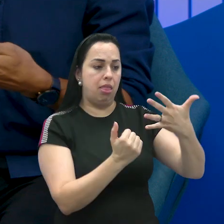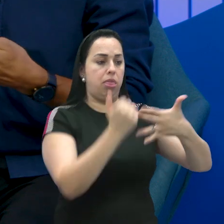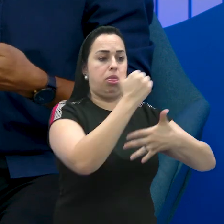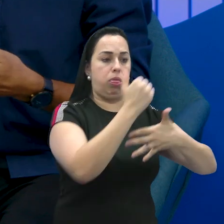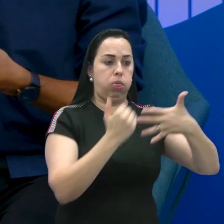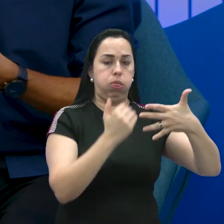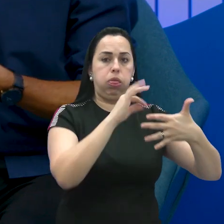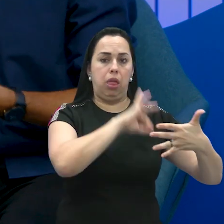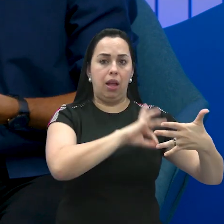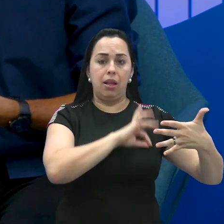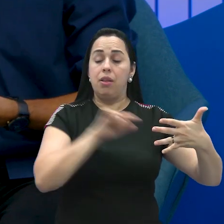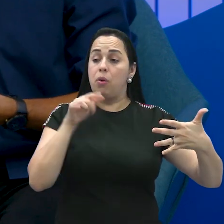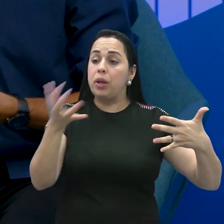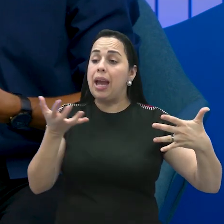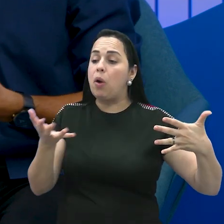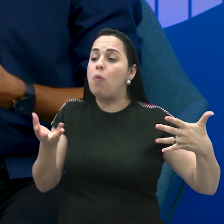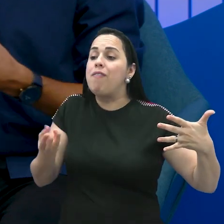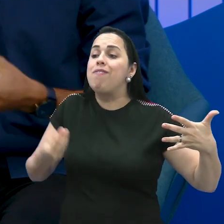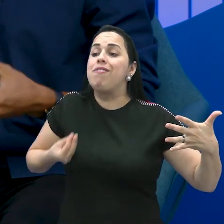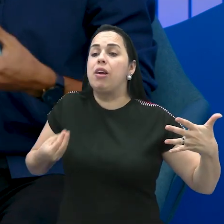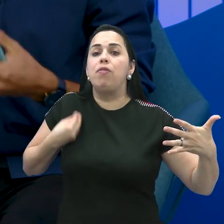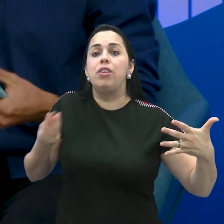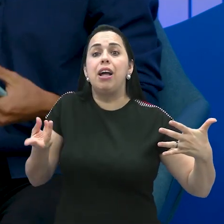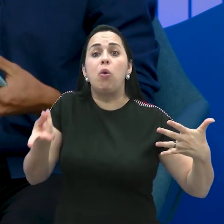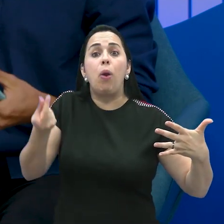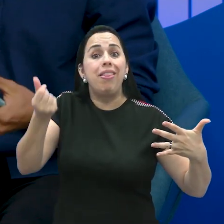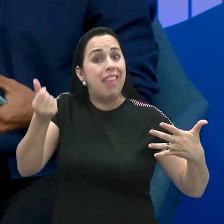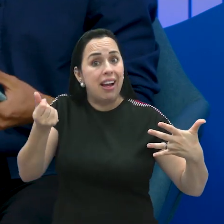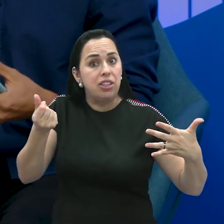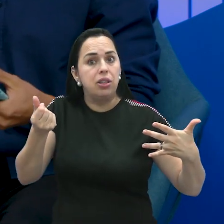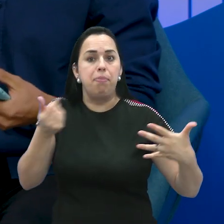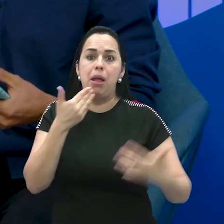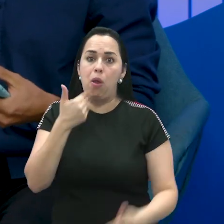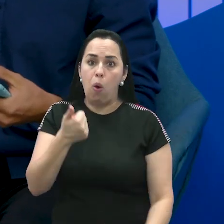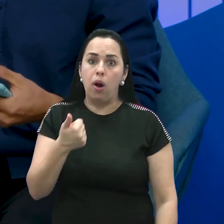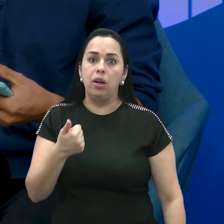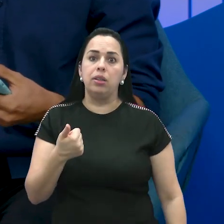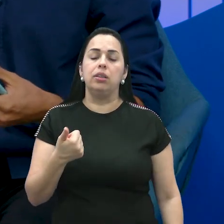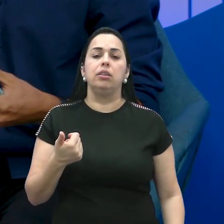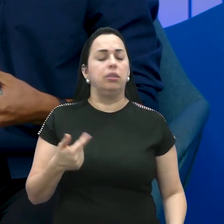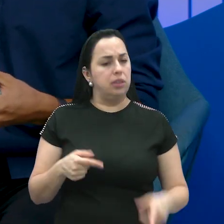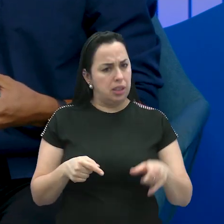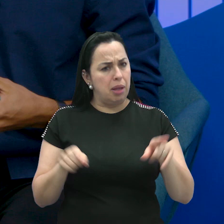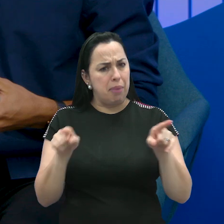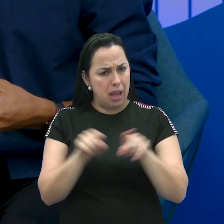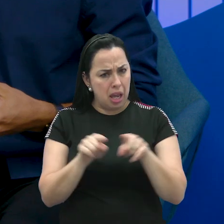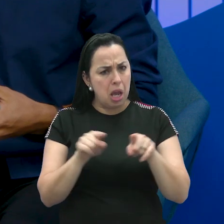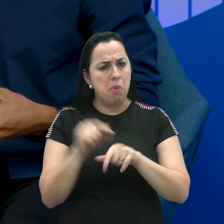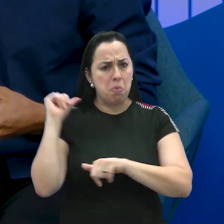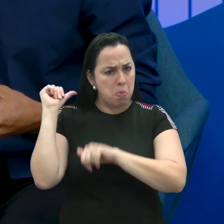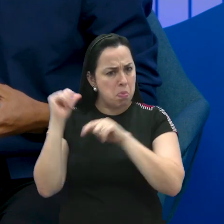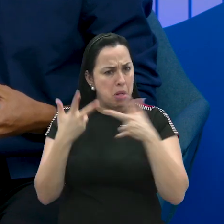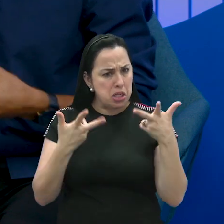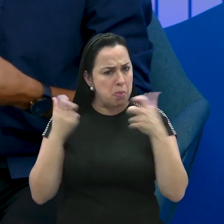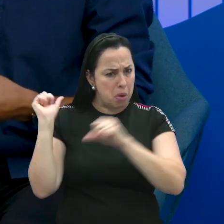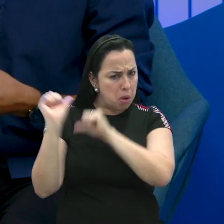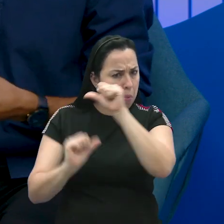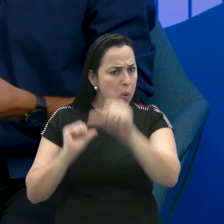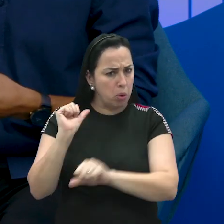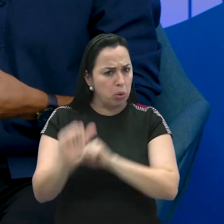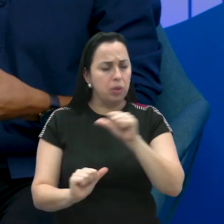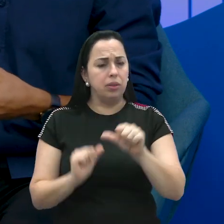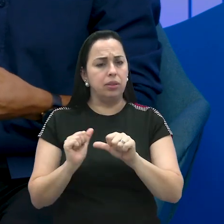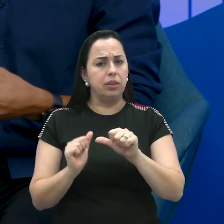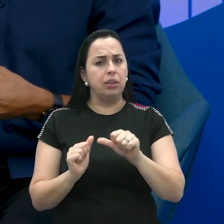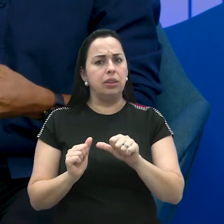um aumento salarial. Olha que coisa, como as prioridades mudaram ao longo dos anos, né, Ana? Você também percebe essa tendência no seu dia